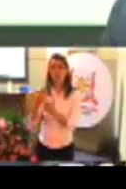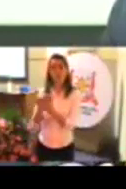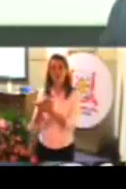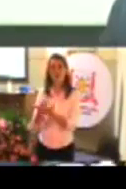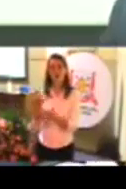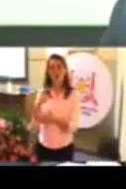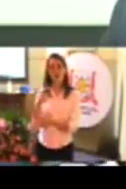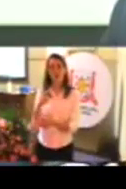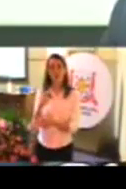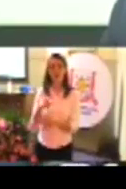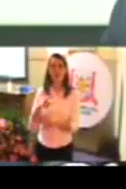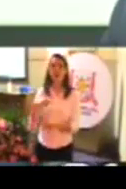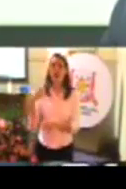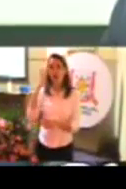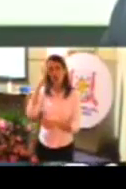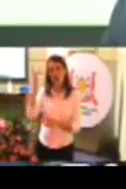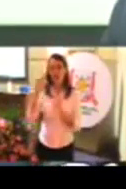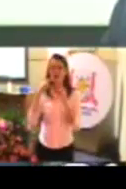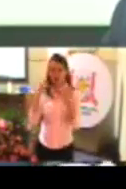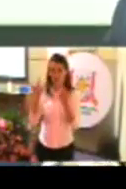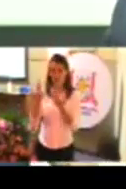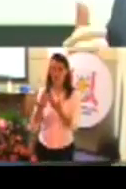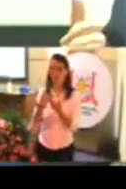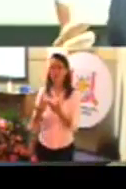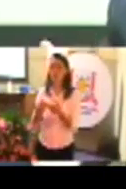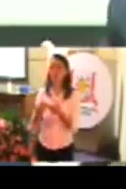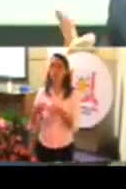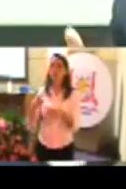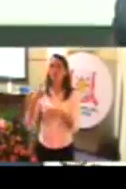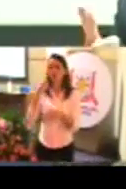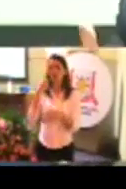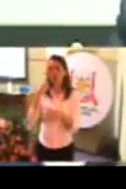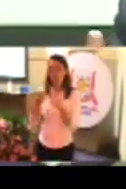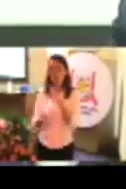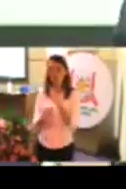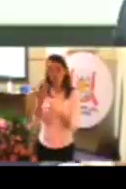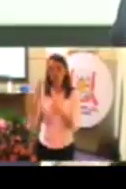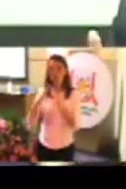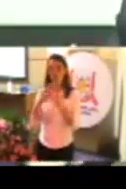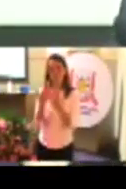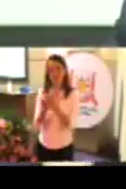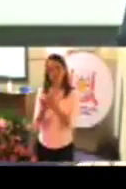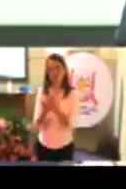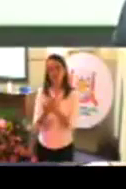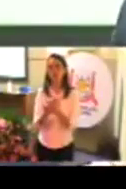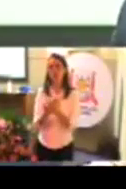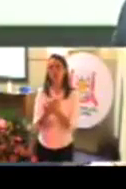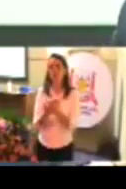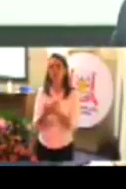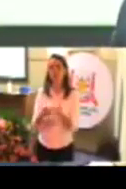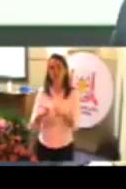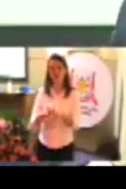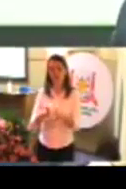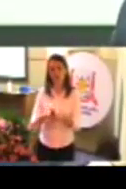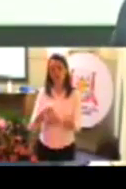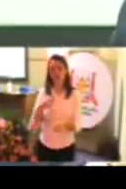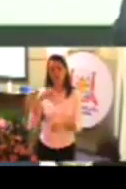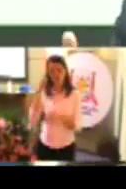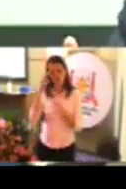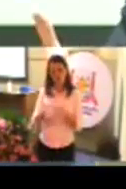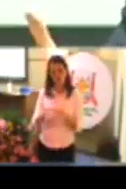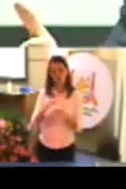reunião, eu, a Carla, lá na Câmara de Vereadores, para que seja criada uma escola, e vai ser, com tenho certeza